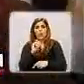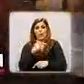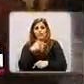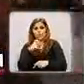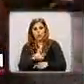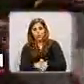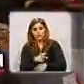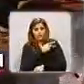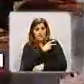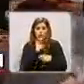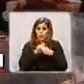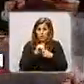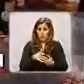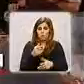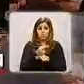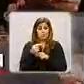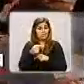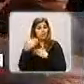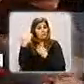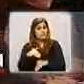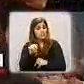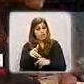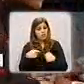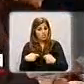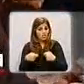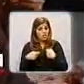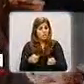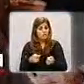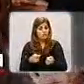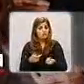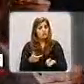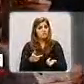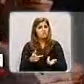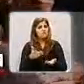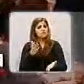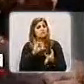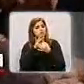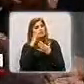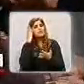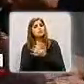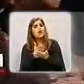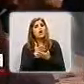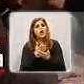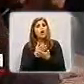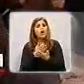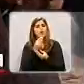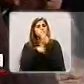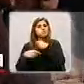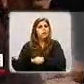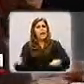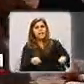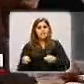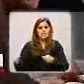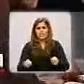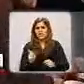facto esta limitação aos gastos não se prende apenas com as cantinas, prende-se com